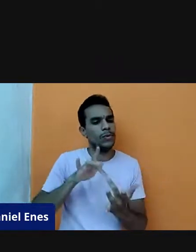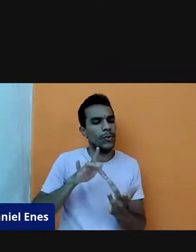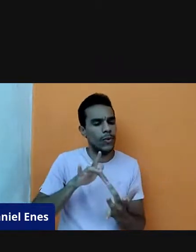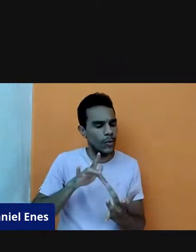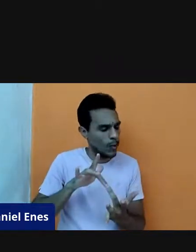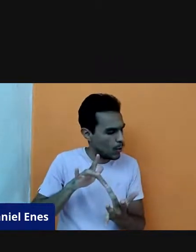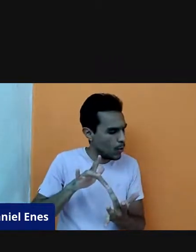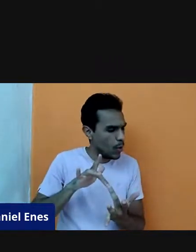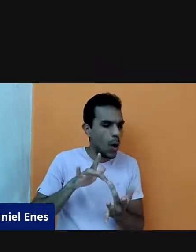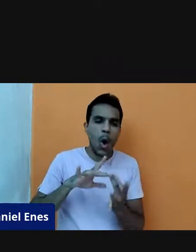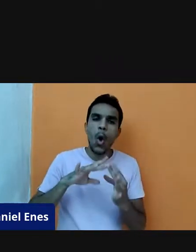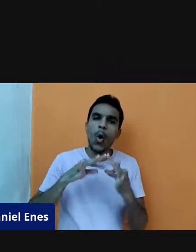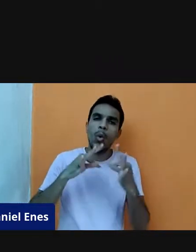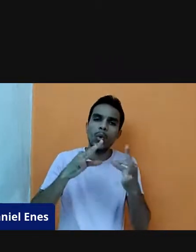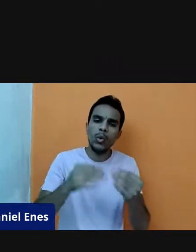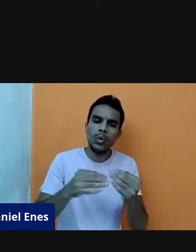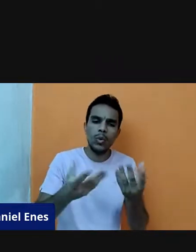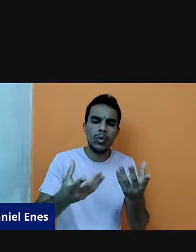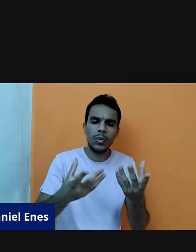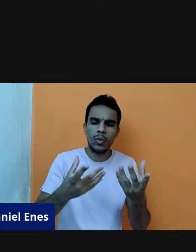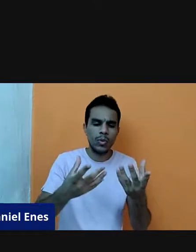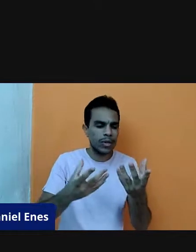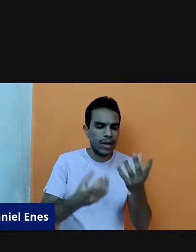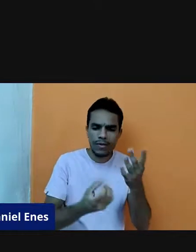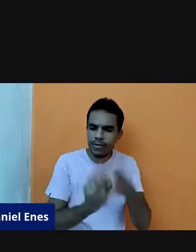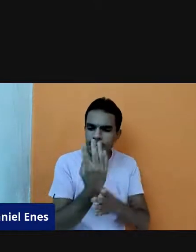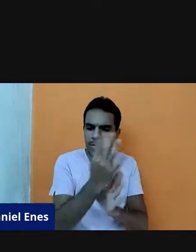com toda a formação textual, com